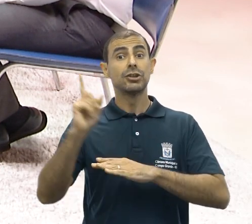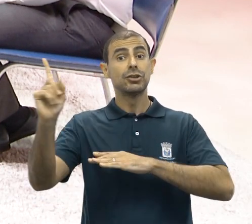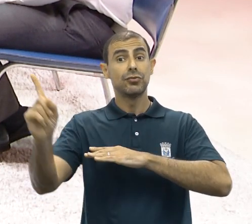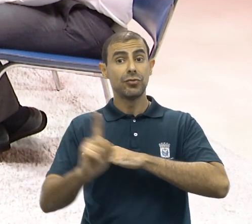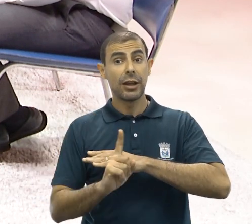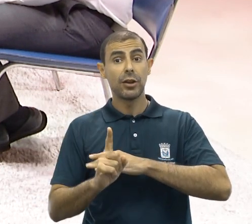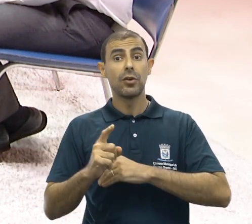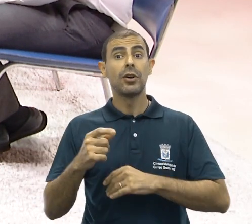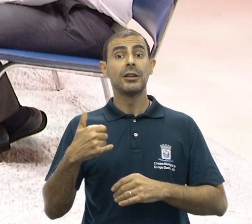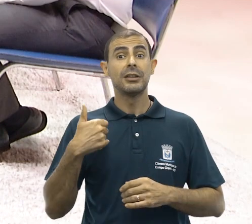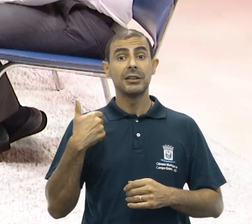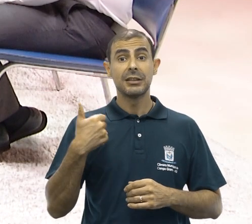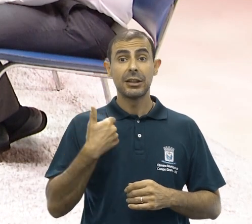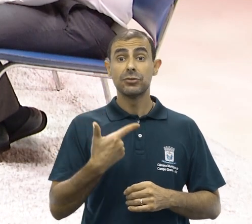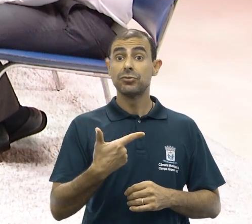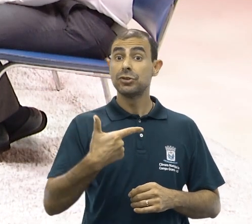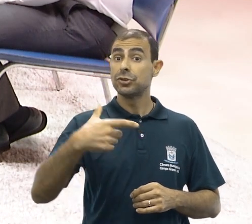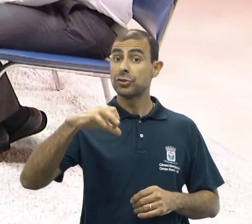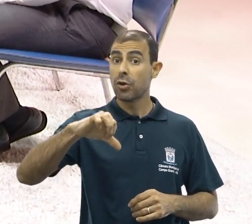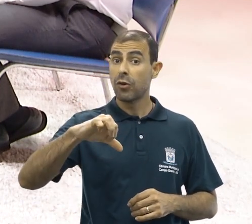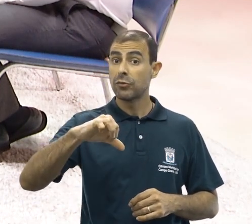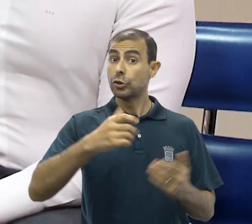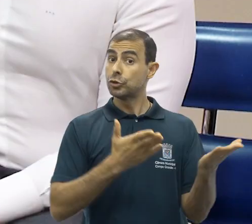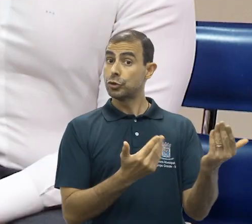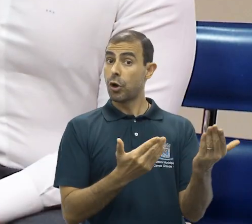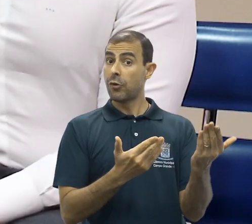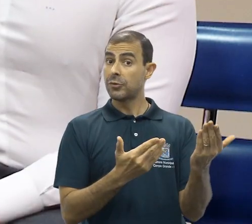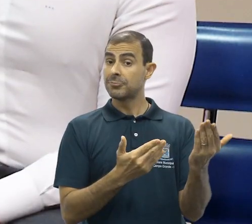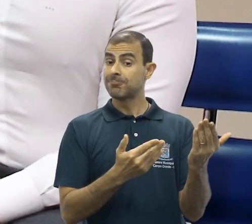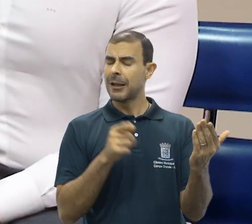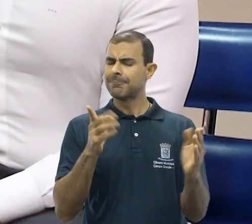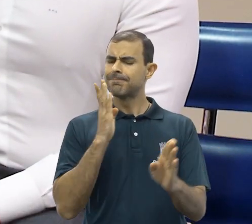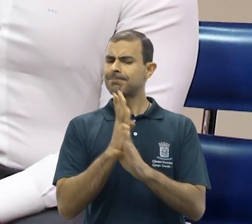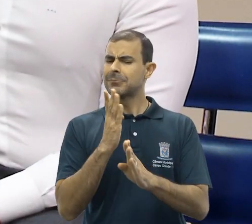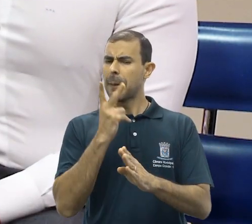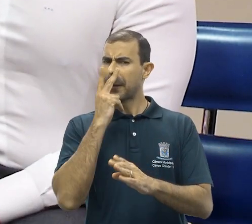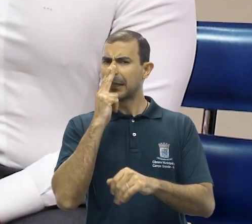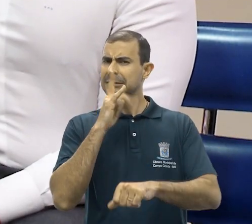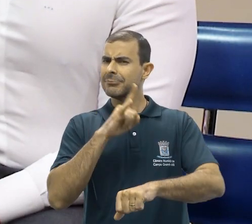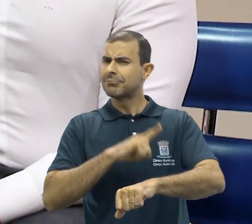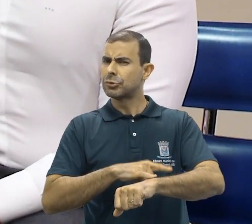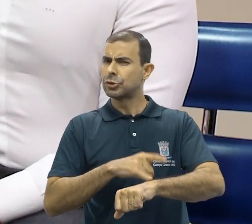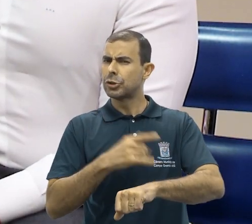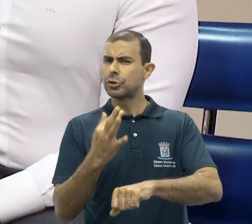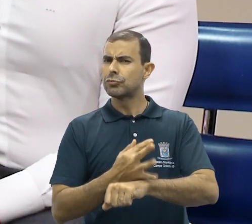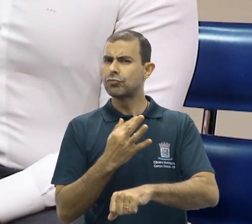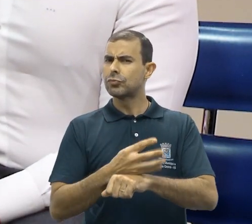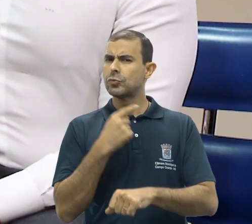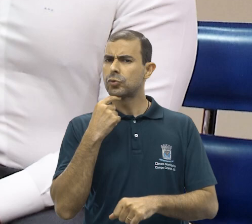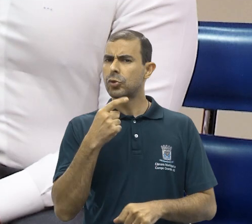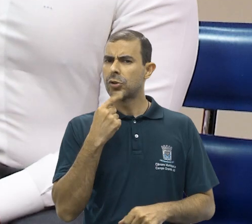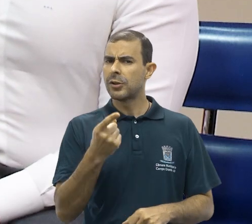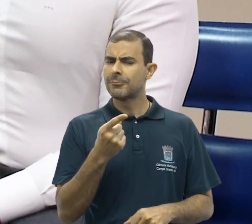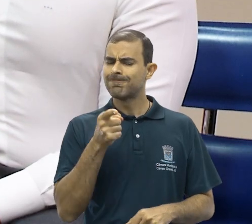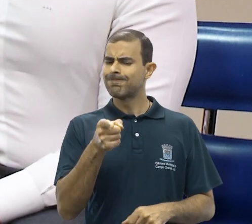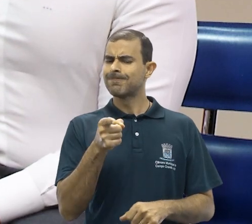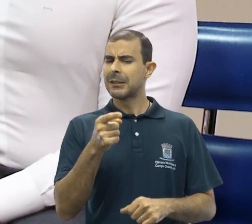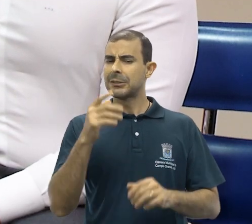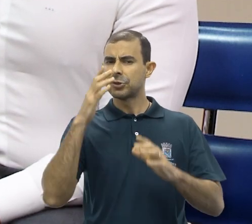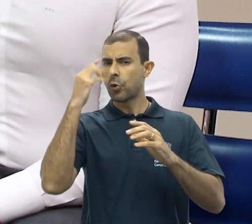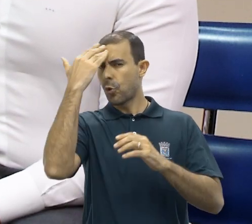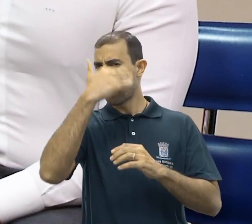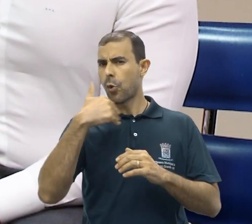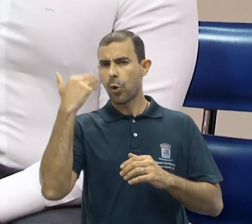com incontinência e constipação, né, intestinal, que quando a gente olhou o rosto dela tinha a